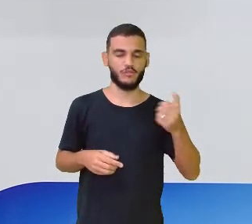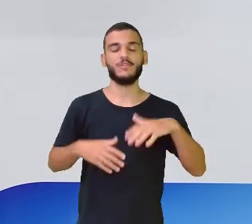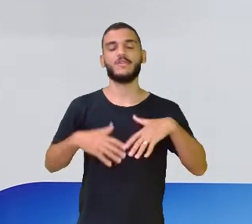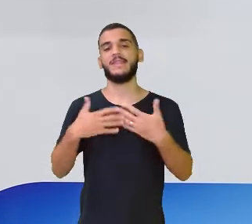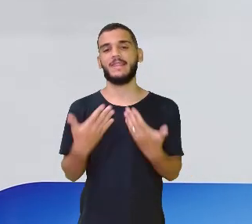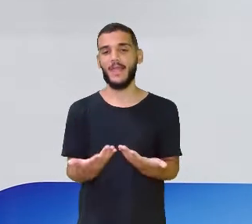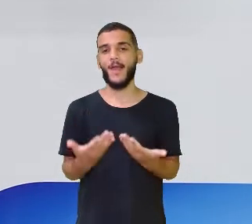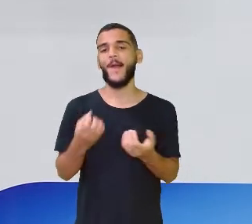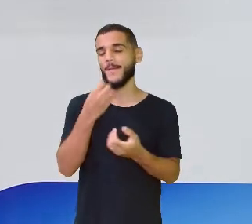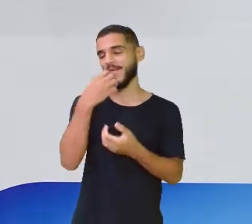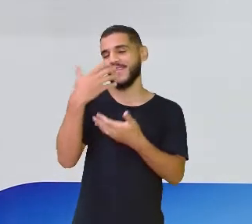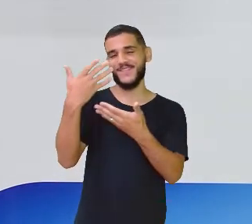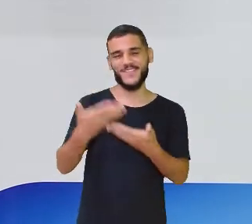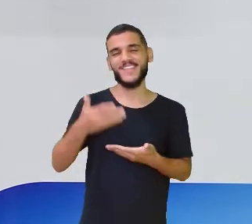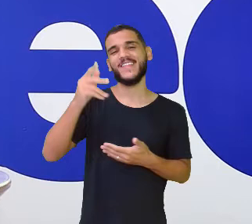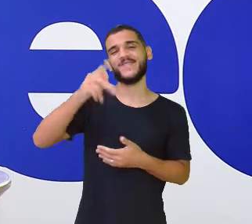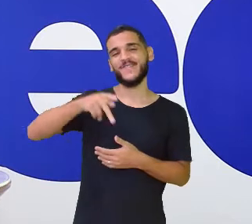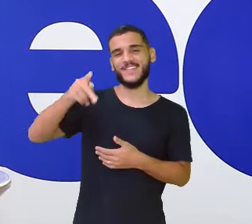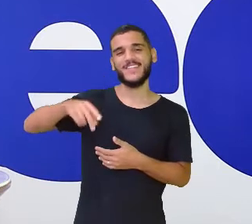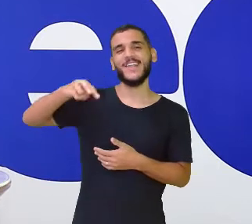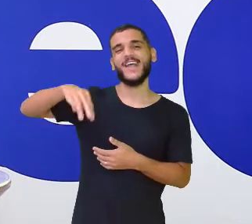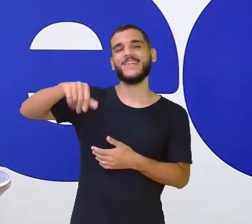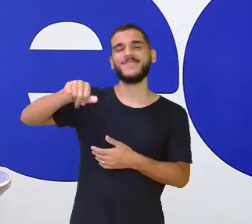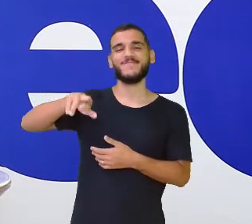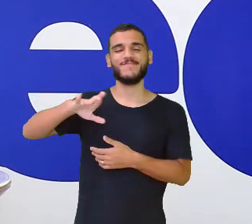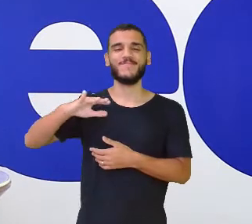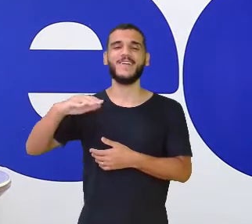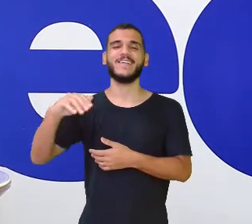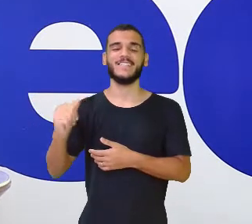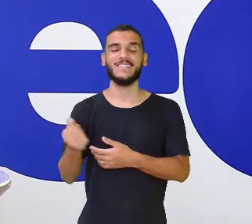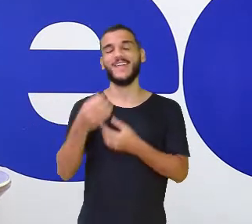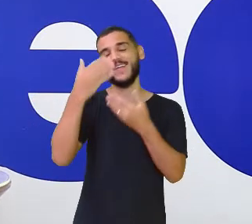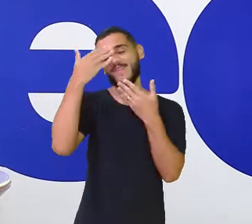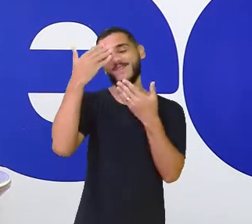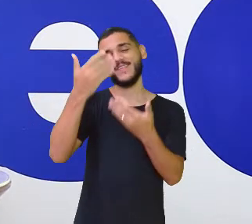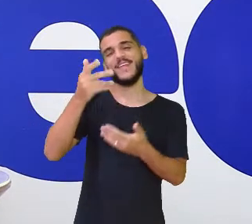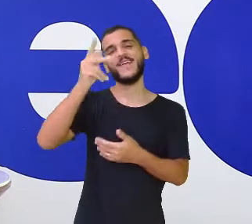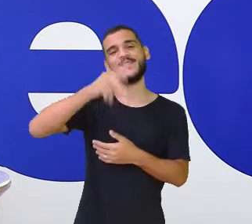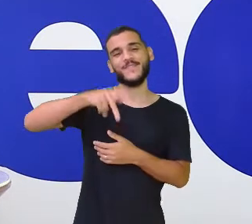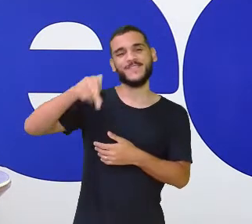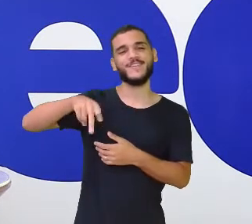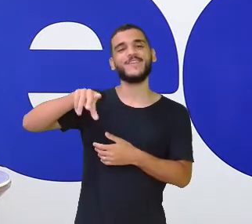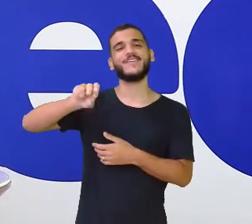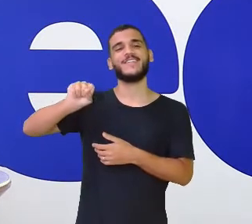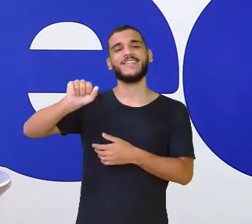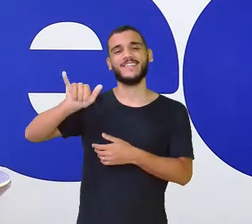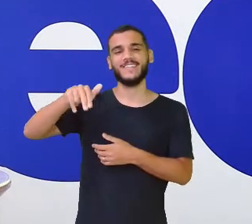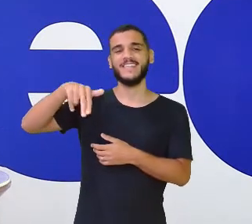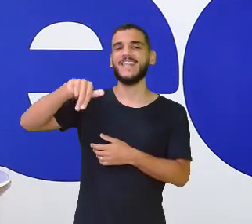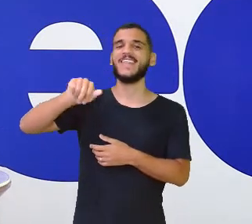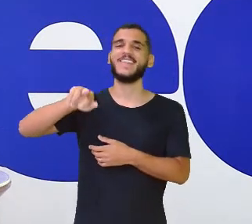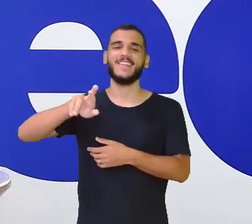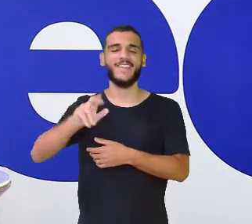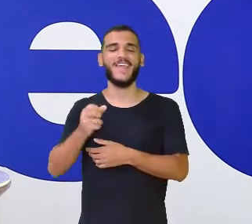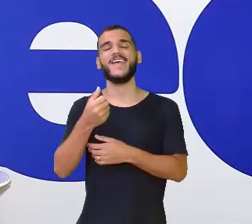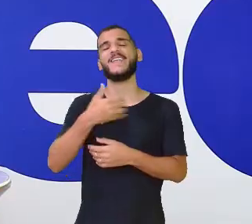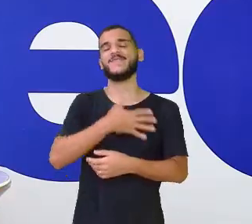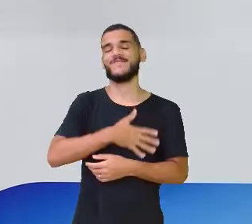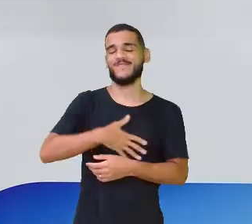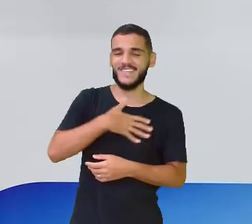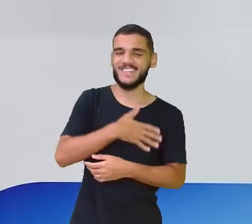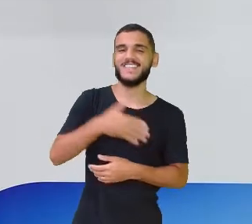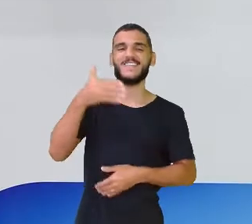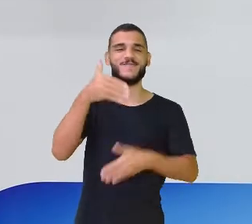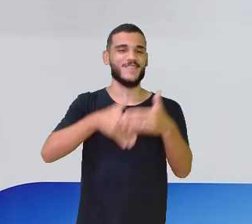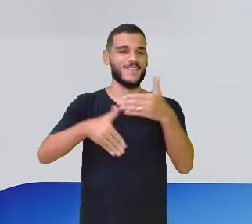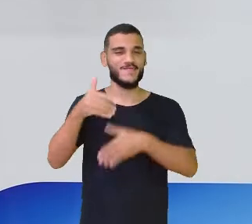bem-vinda, professora Márcia. Obrigada, professora Sinara. E é sempre um prazer estar aqui com vocês, né, minha gente?